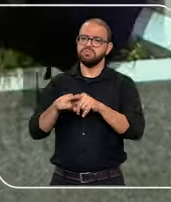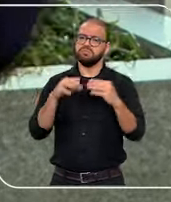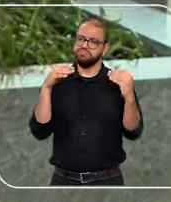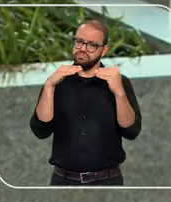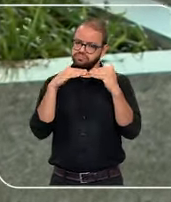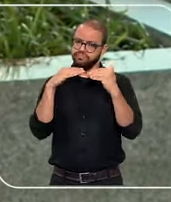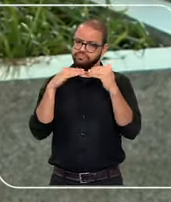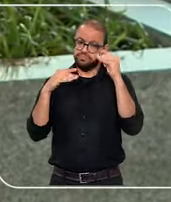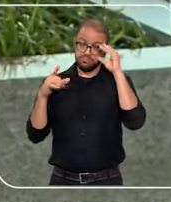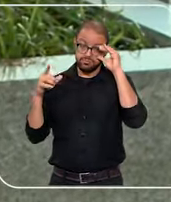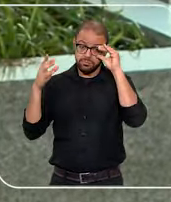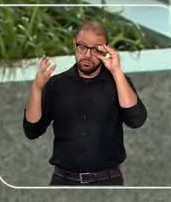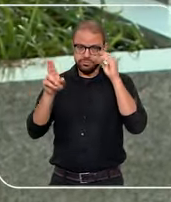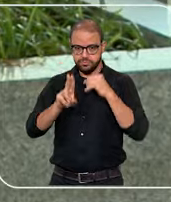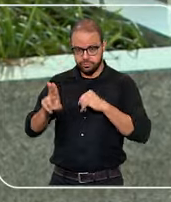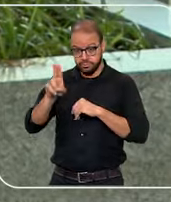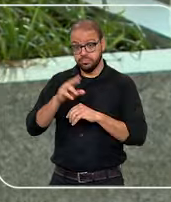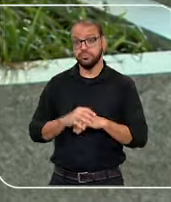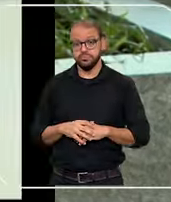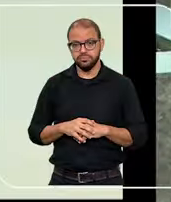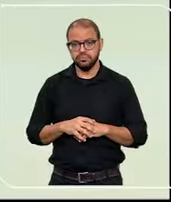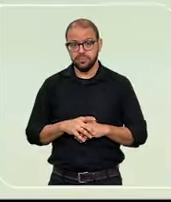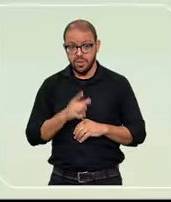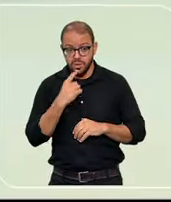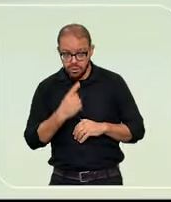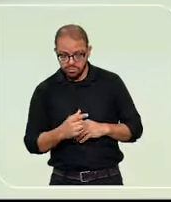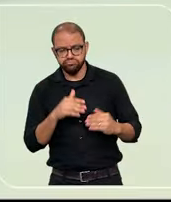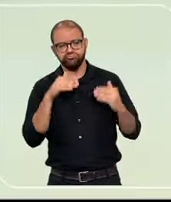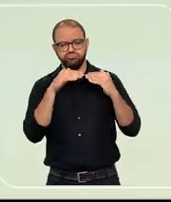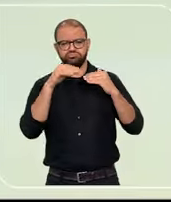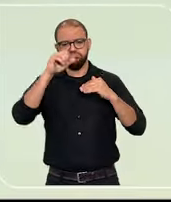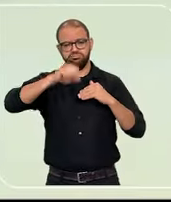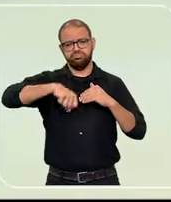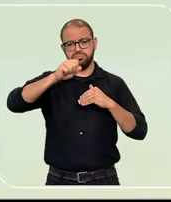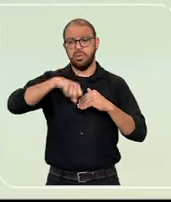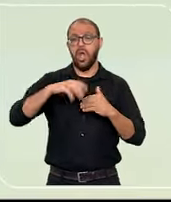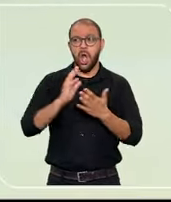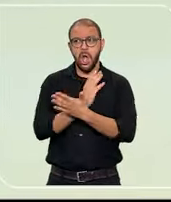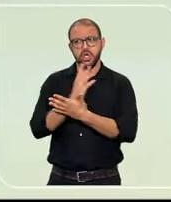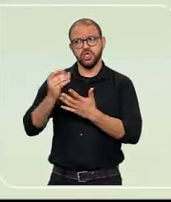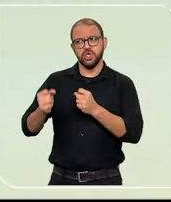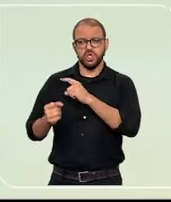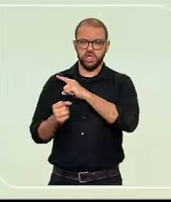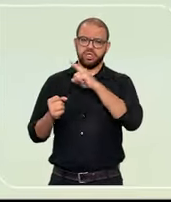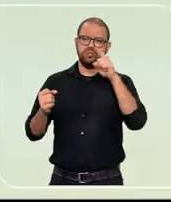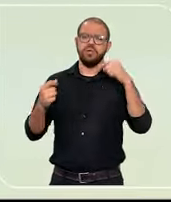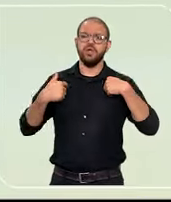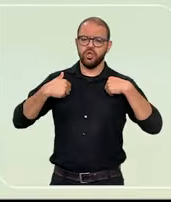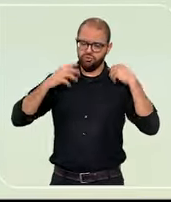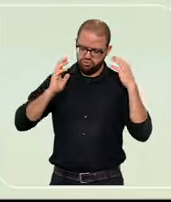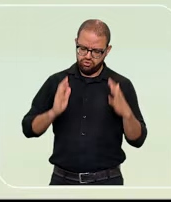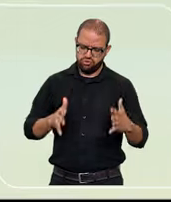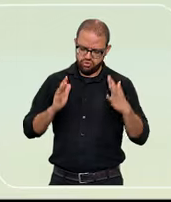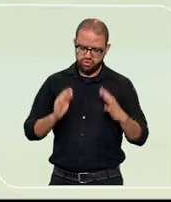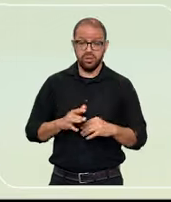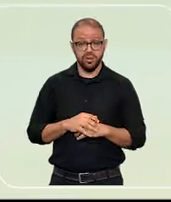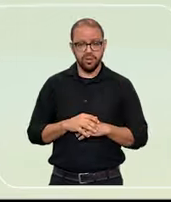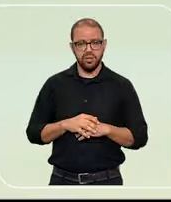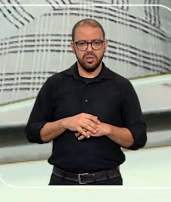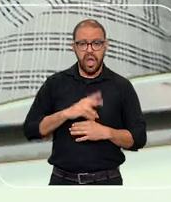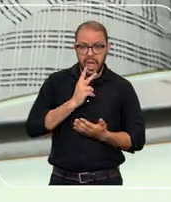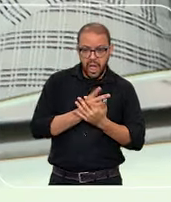concordo, não discordo deles usarem câmera. Então você é a favorável? Sou, sim. Tem alguns que não ativou essa função, eu já